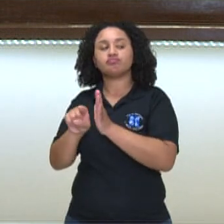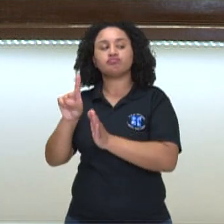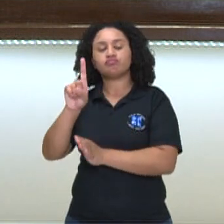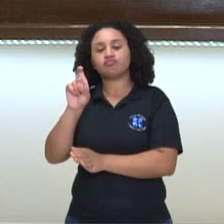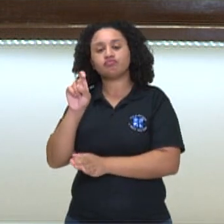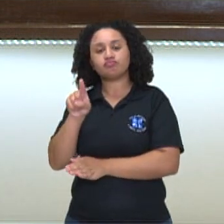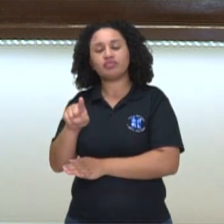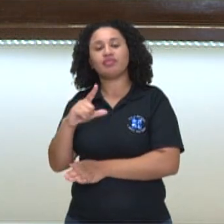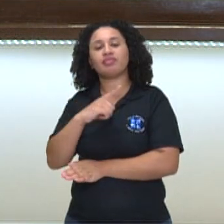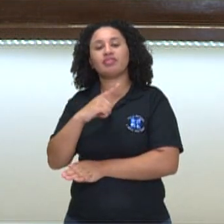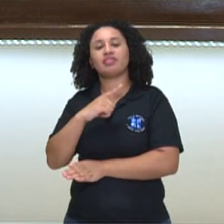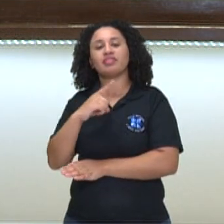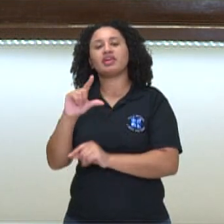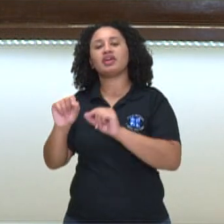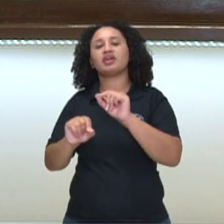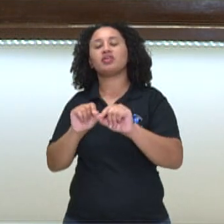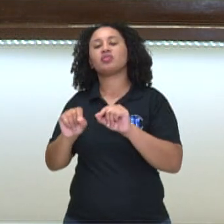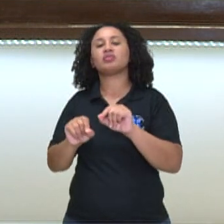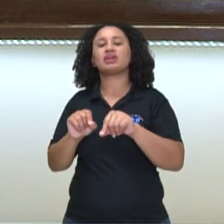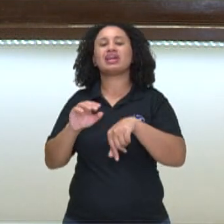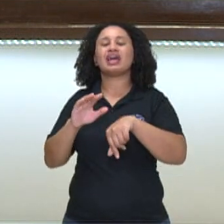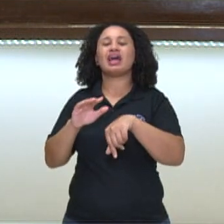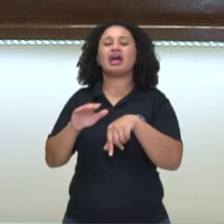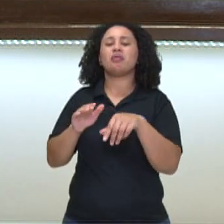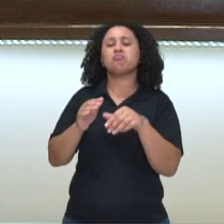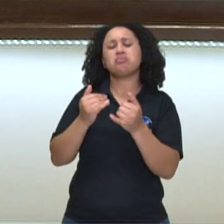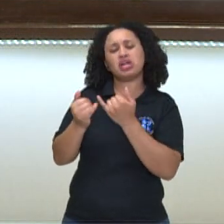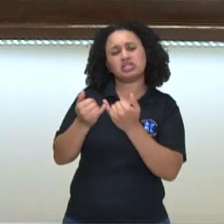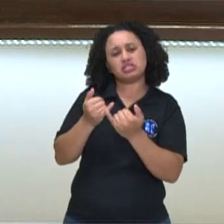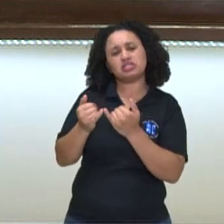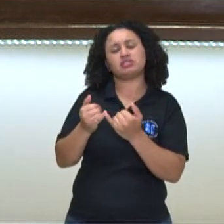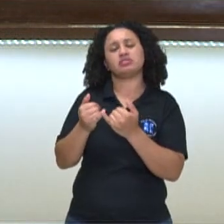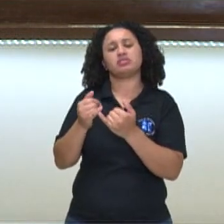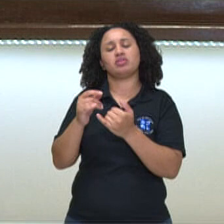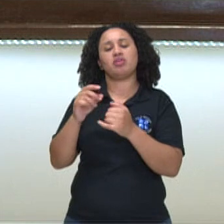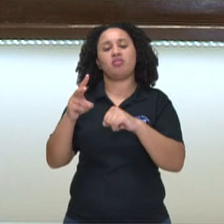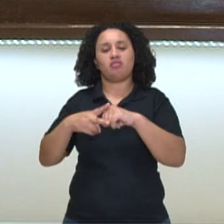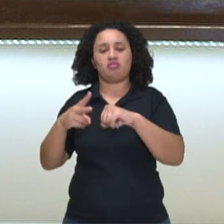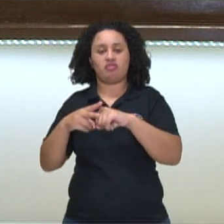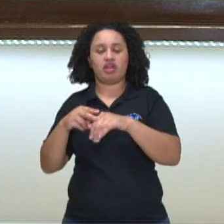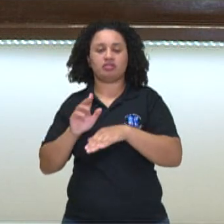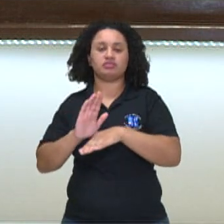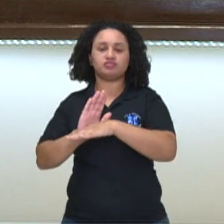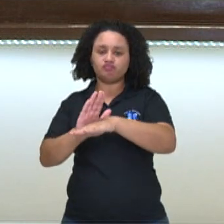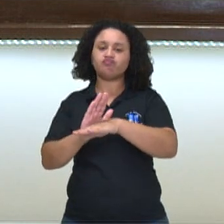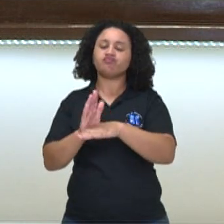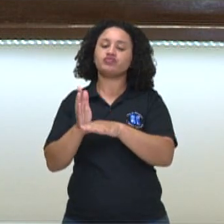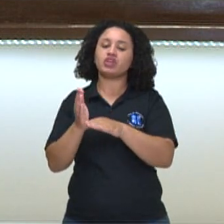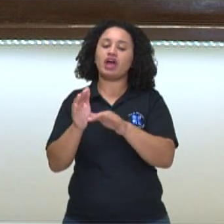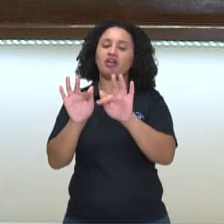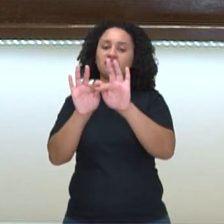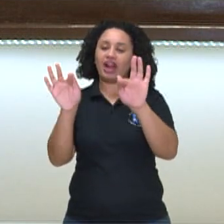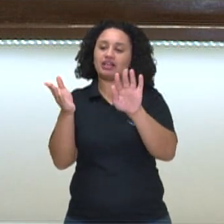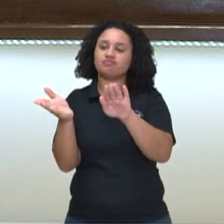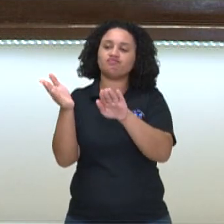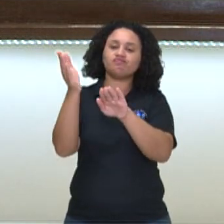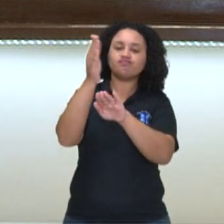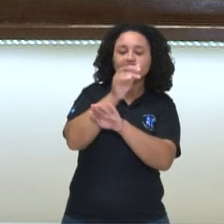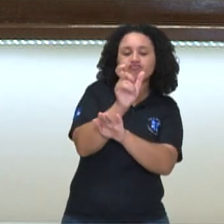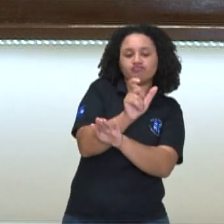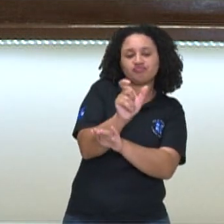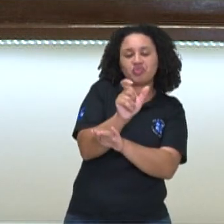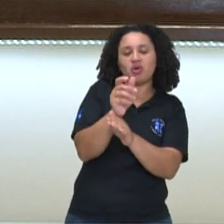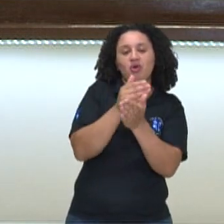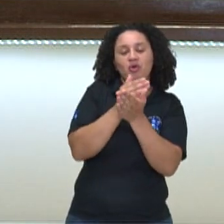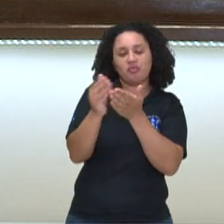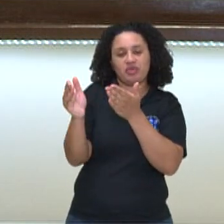nós vamos ter a situação semelhante, com o verbo auxiliar iniciando a frase, do